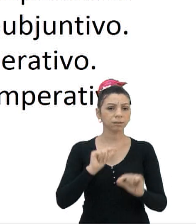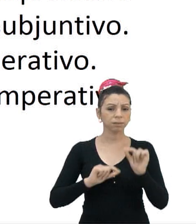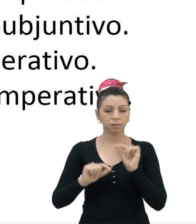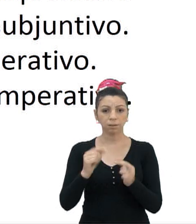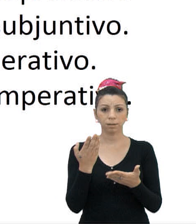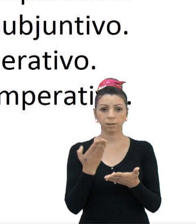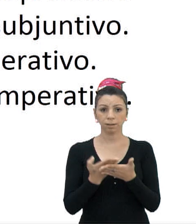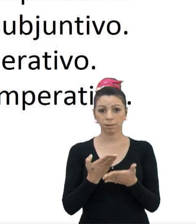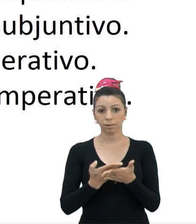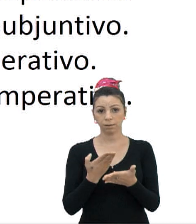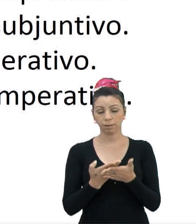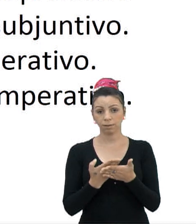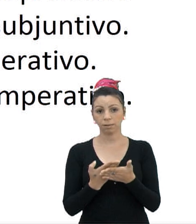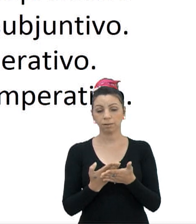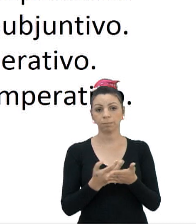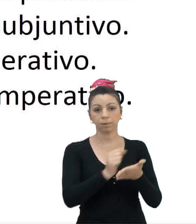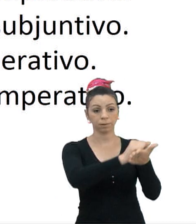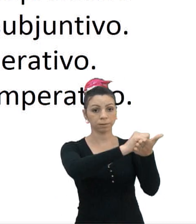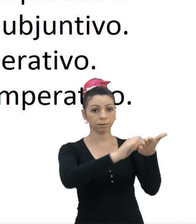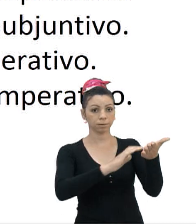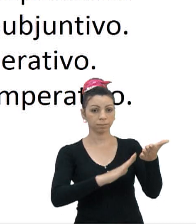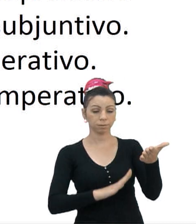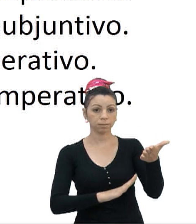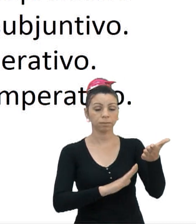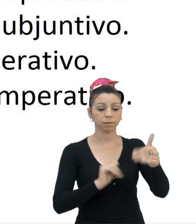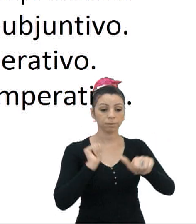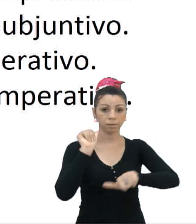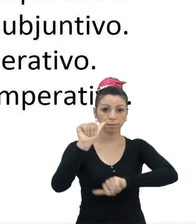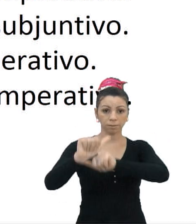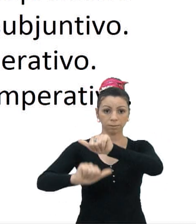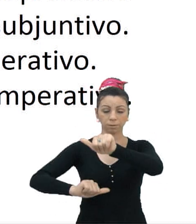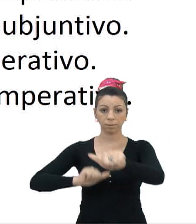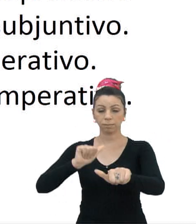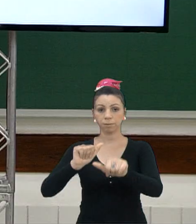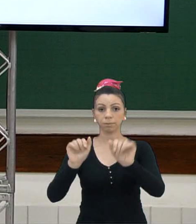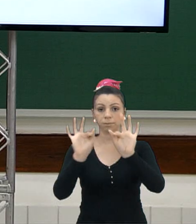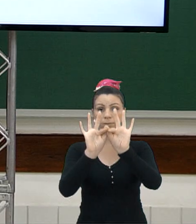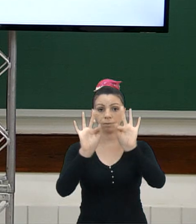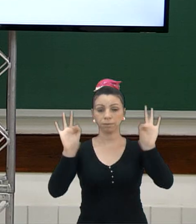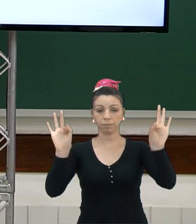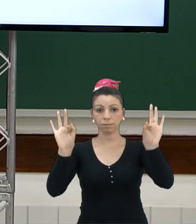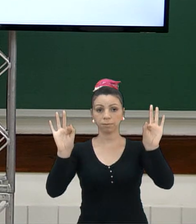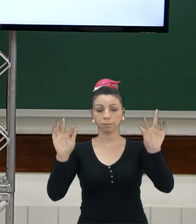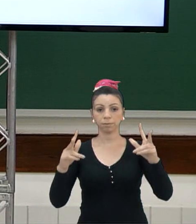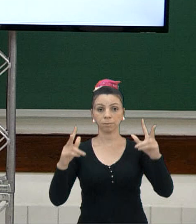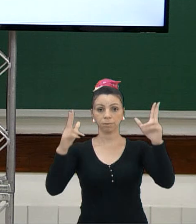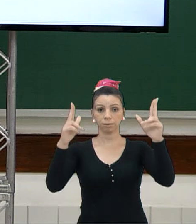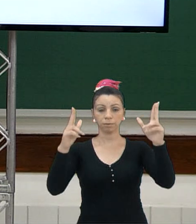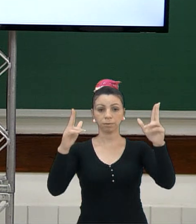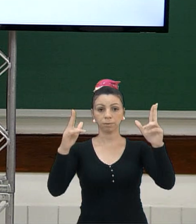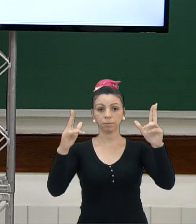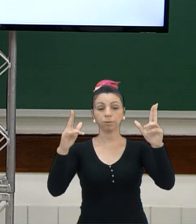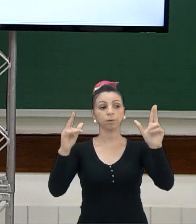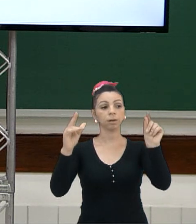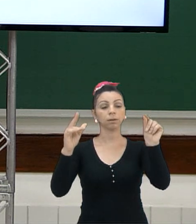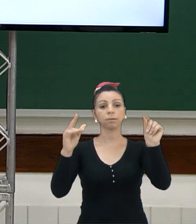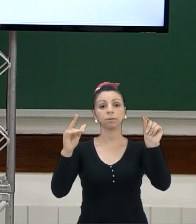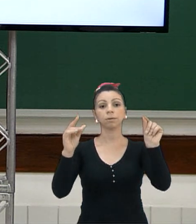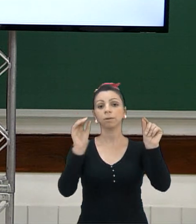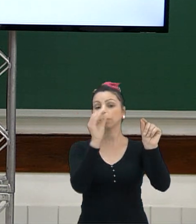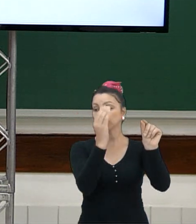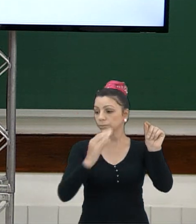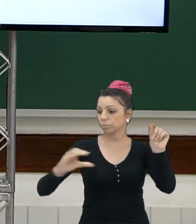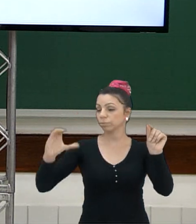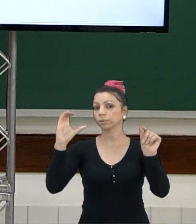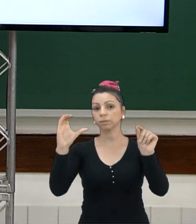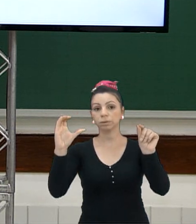das aulas que nós fizemos um exercício que nós mudamos um trecho e colocamos um C na frente, que daí ficava um